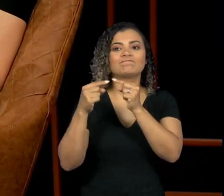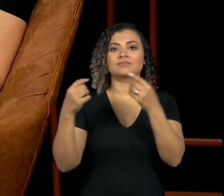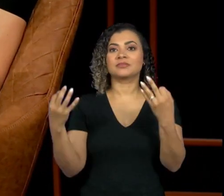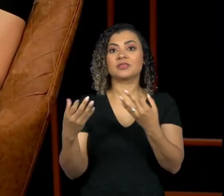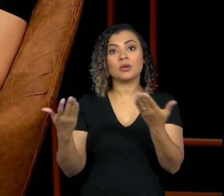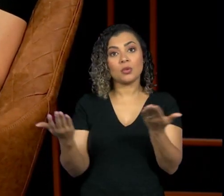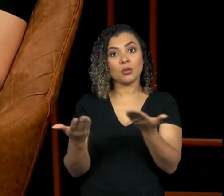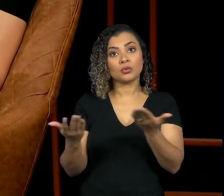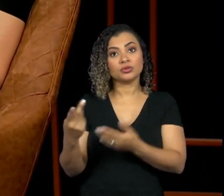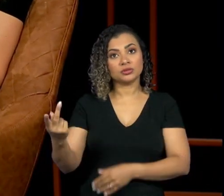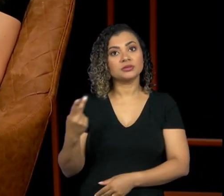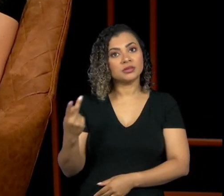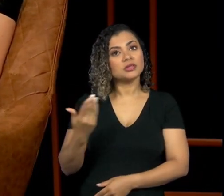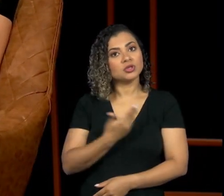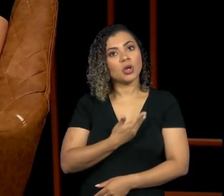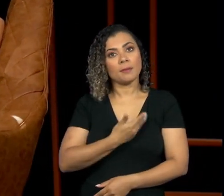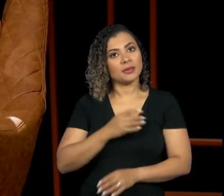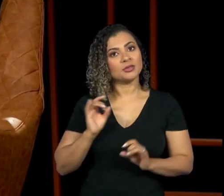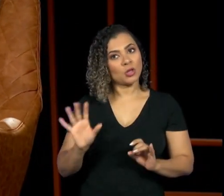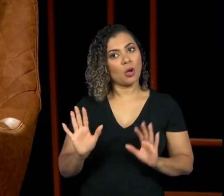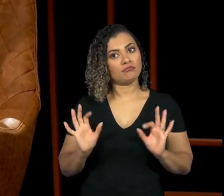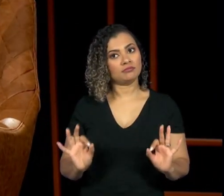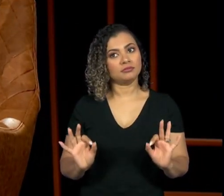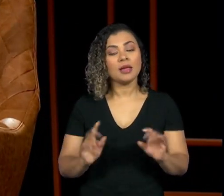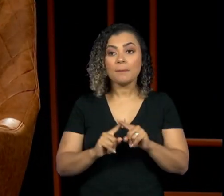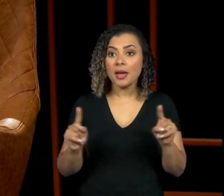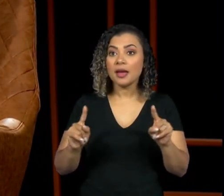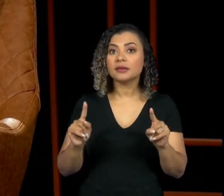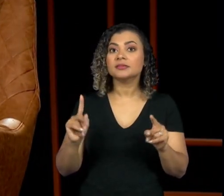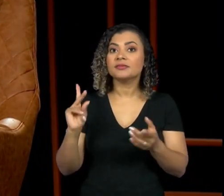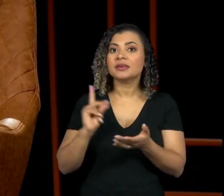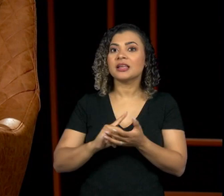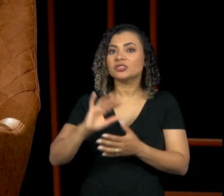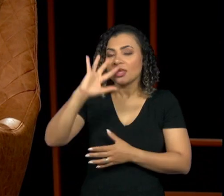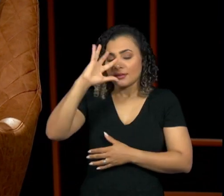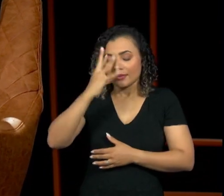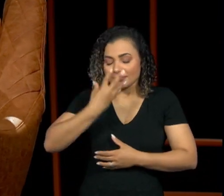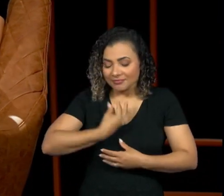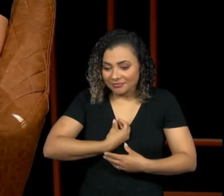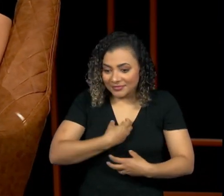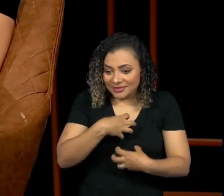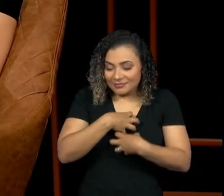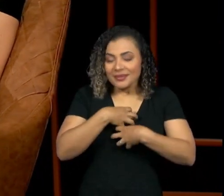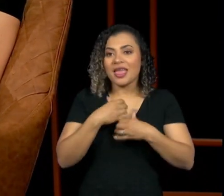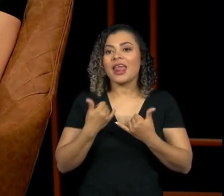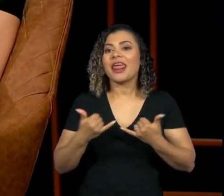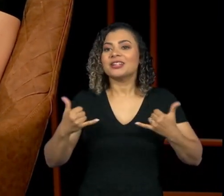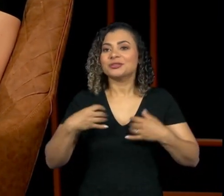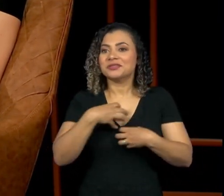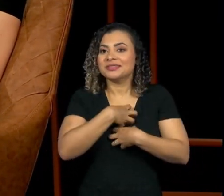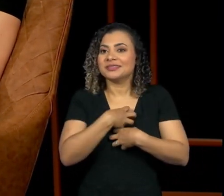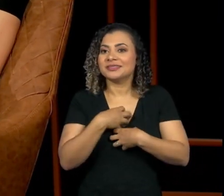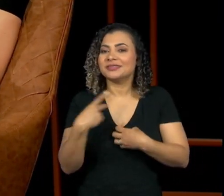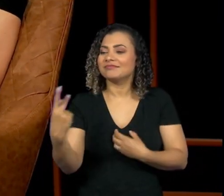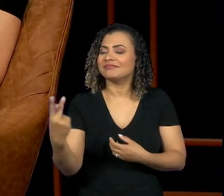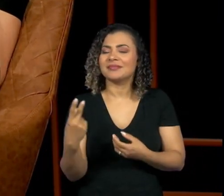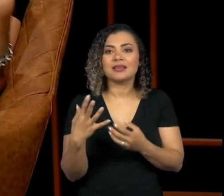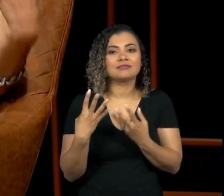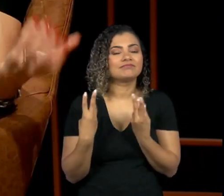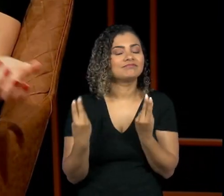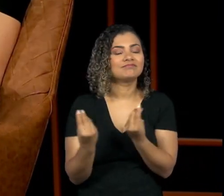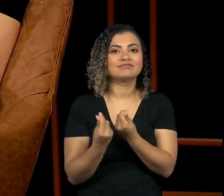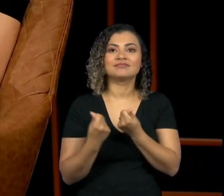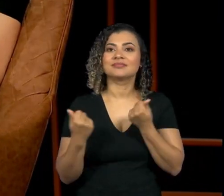a gente é só amigo mesmo, mas essa energia que a arte canaliza e potencializa, né? O clipe é muito sensual, tem